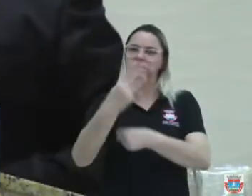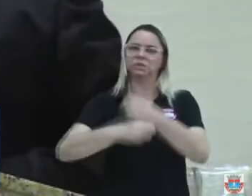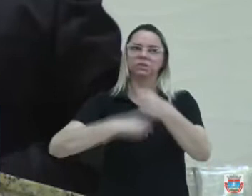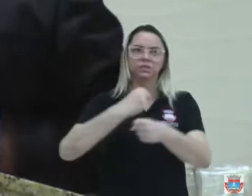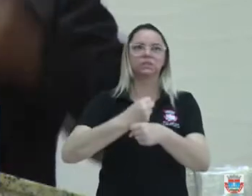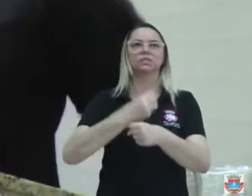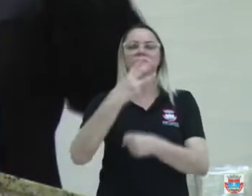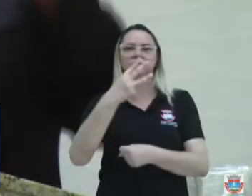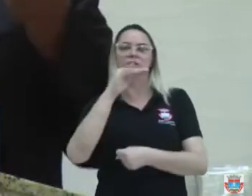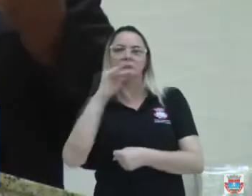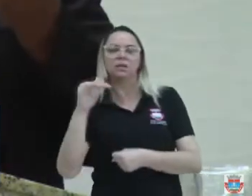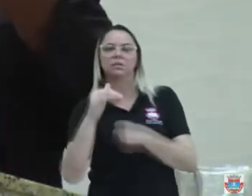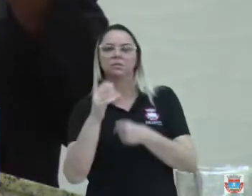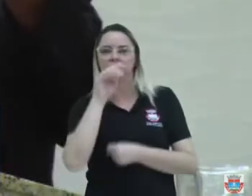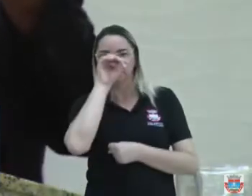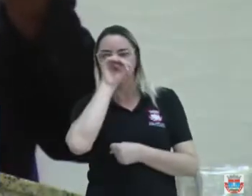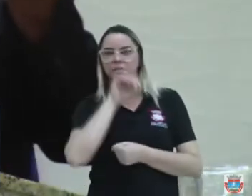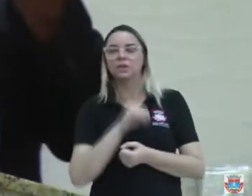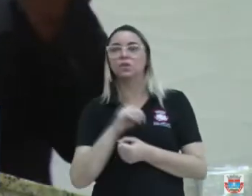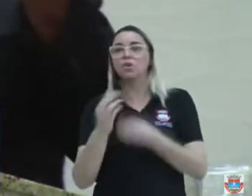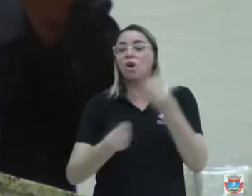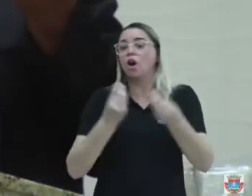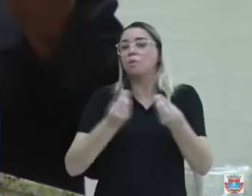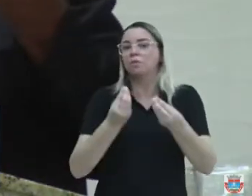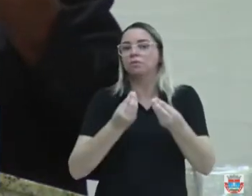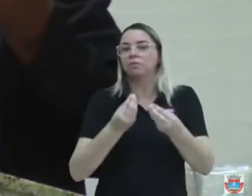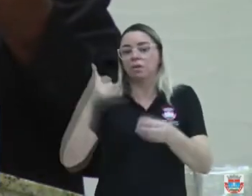descobrir como é que fazia para baixar o combustível, a gasolina.